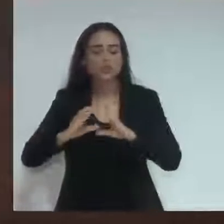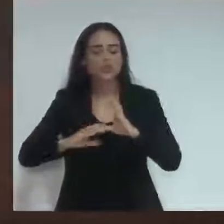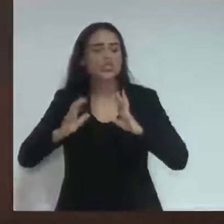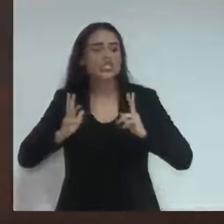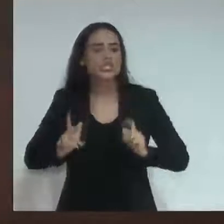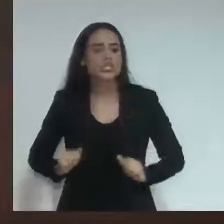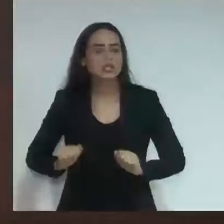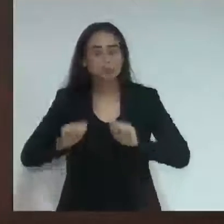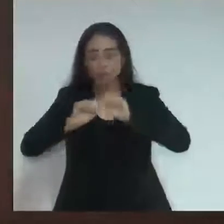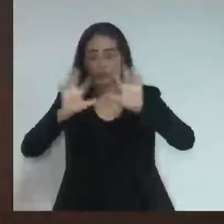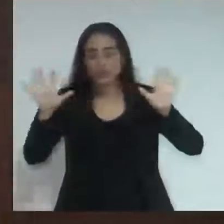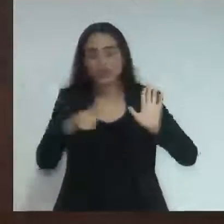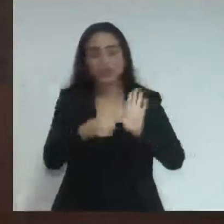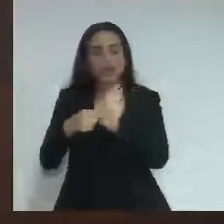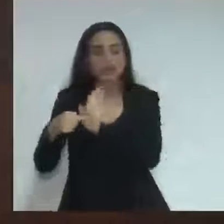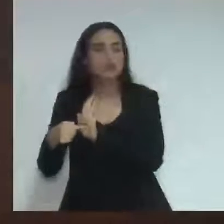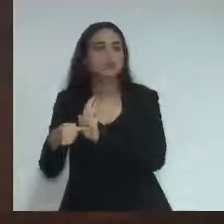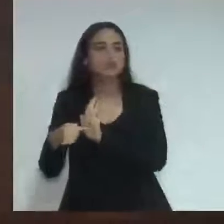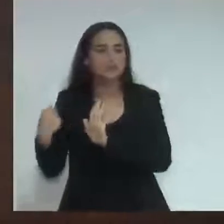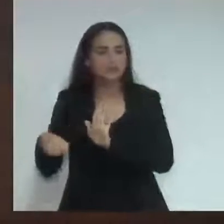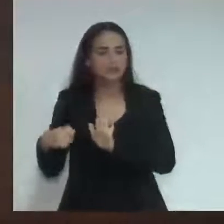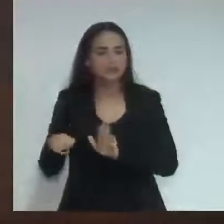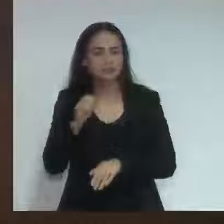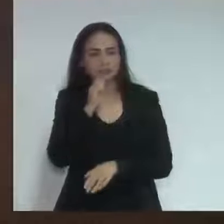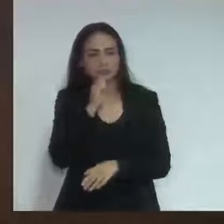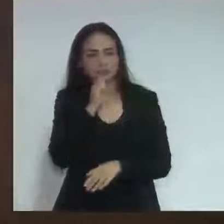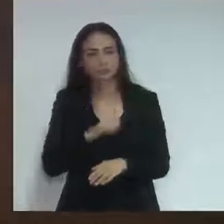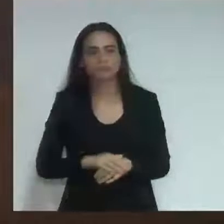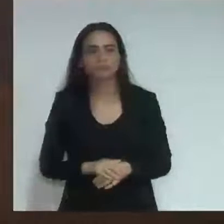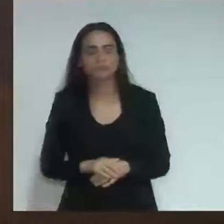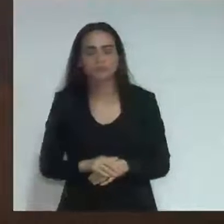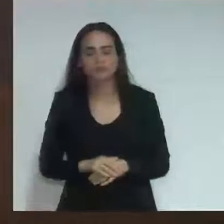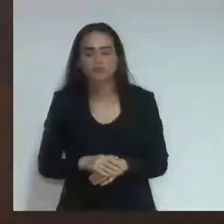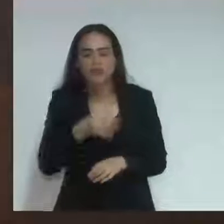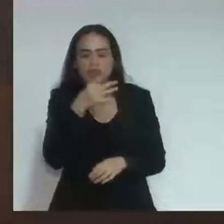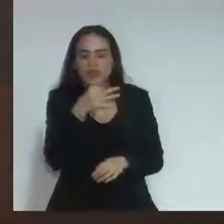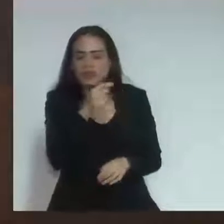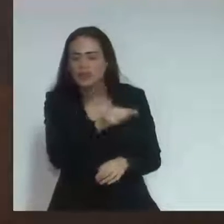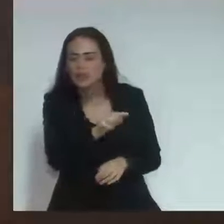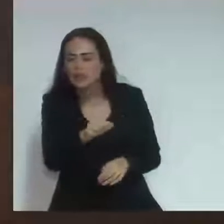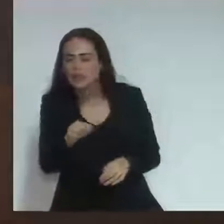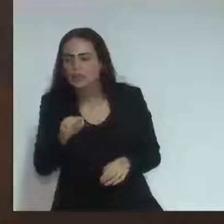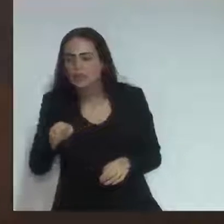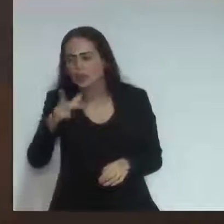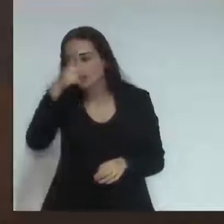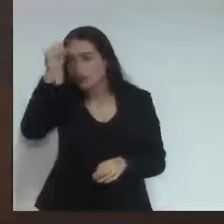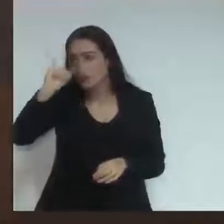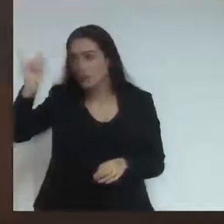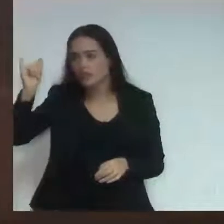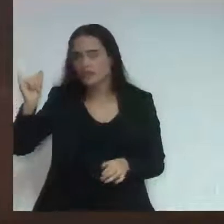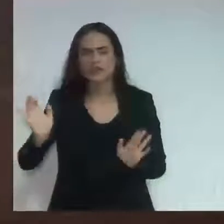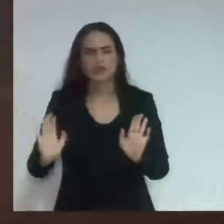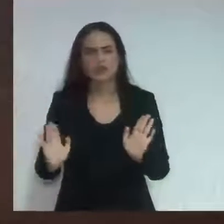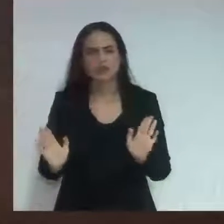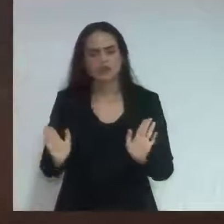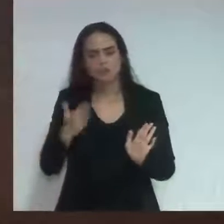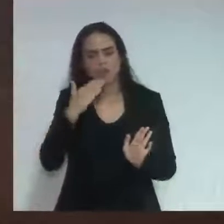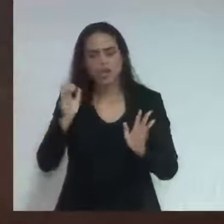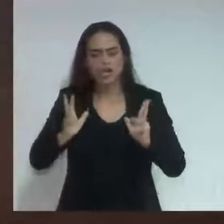Vai acabar com QI, com quem indica. Então, eu falo aqui com muita tranquilidade, que todos nós,